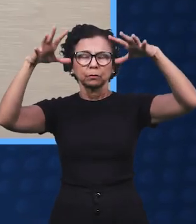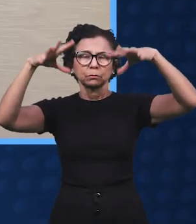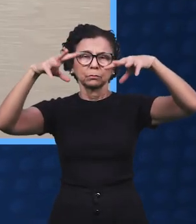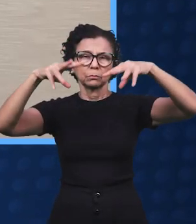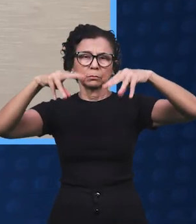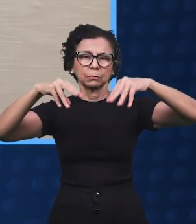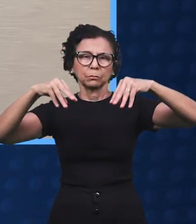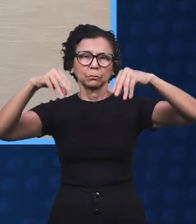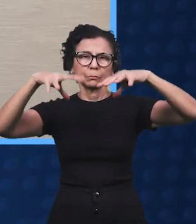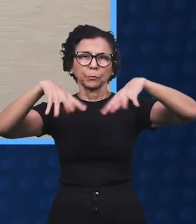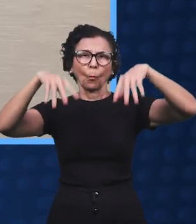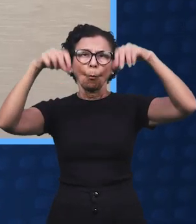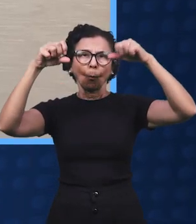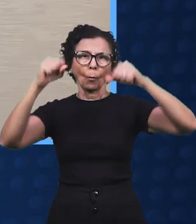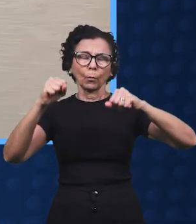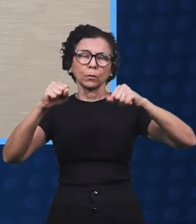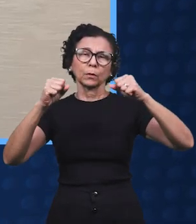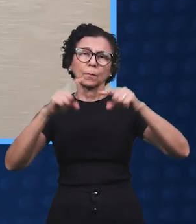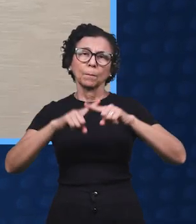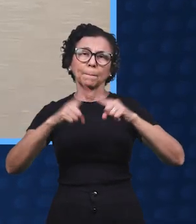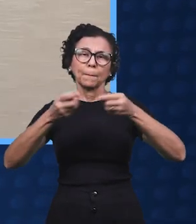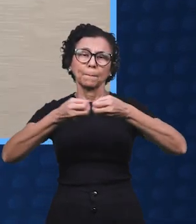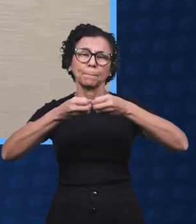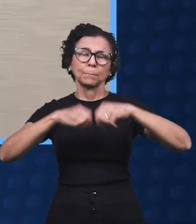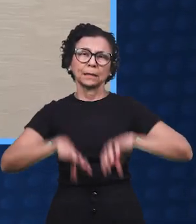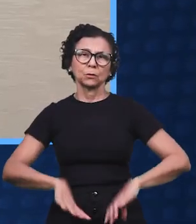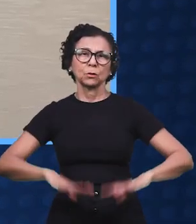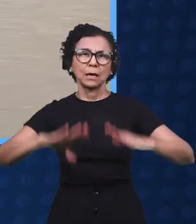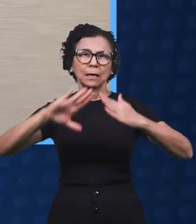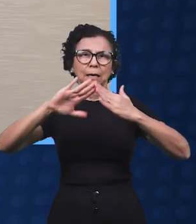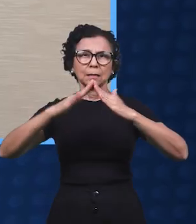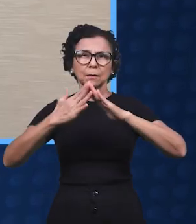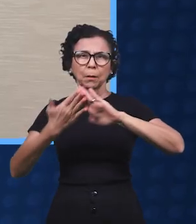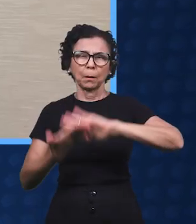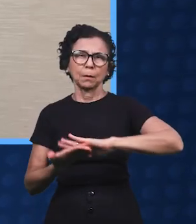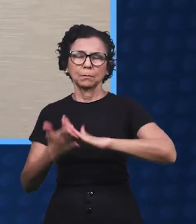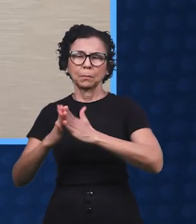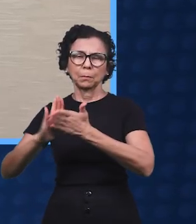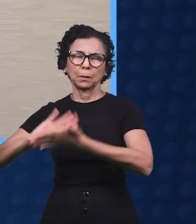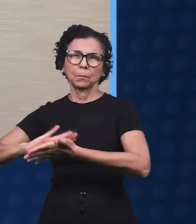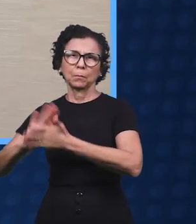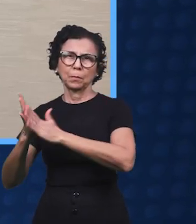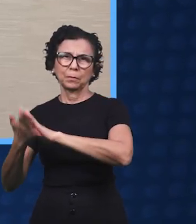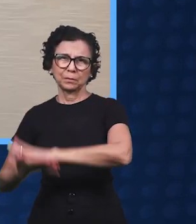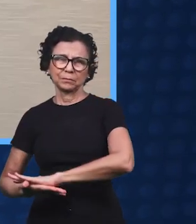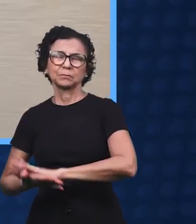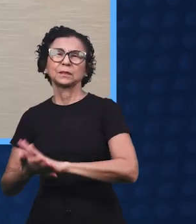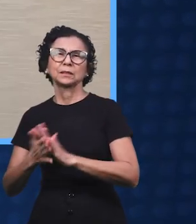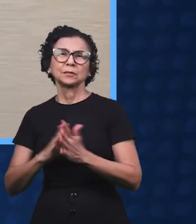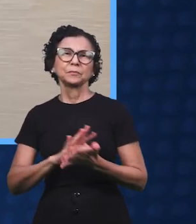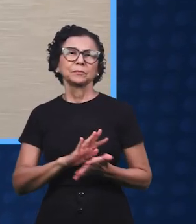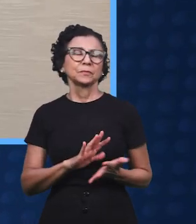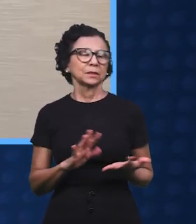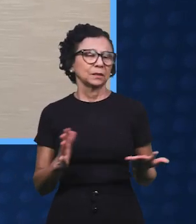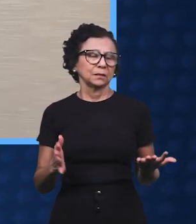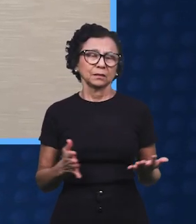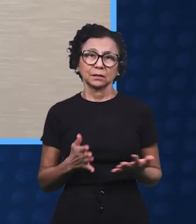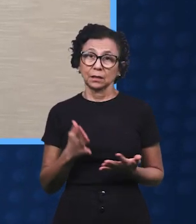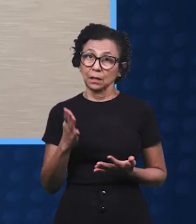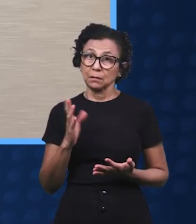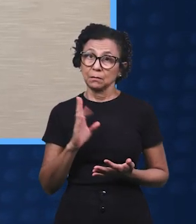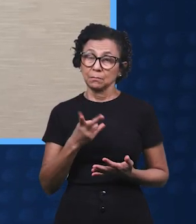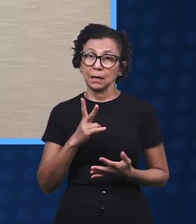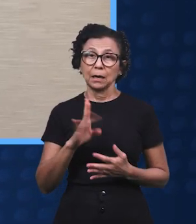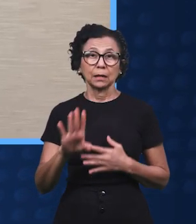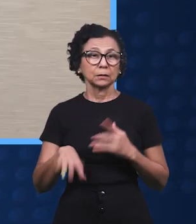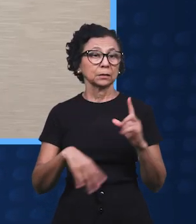casas e tudo isso que a gente tem visto, noticiado nos nossos dias. E tem sido intensificado, né, a